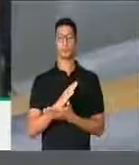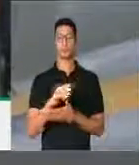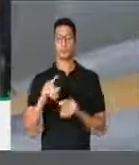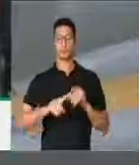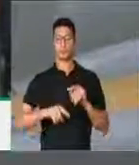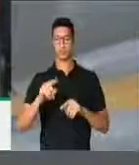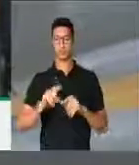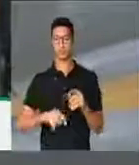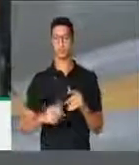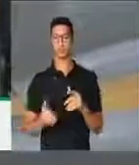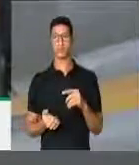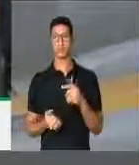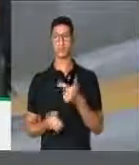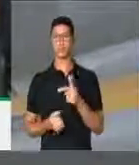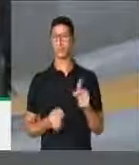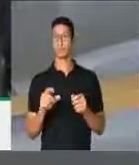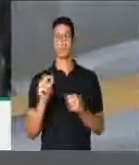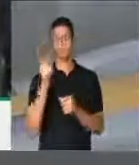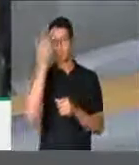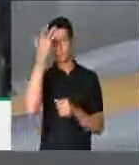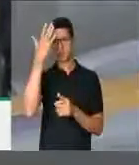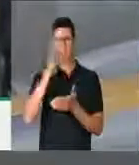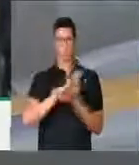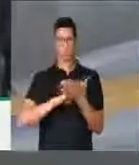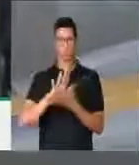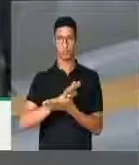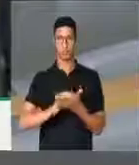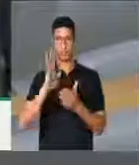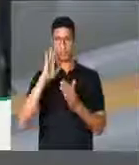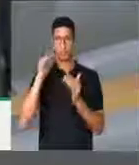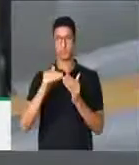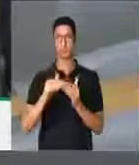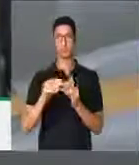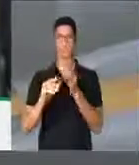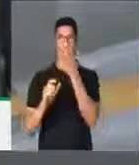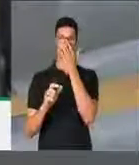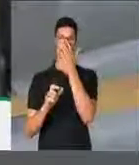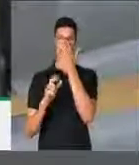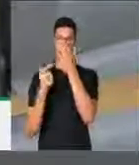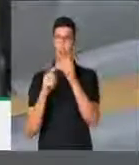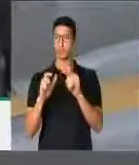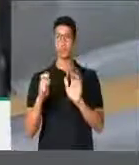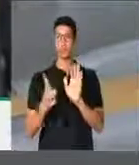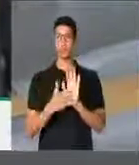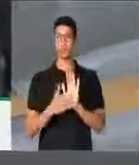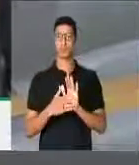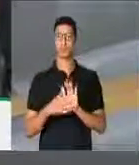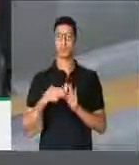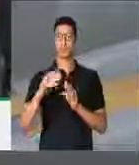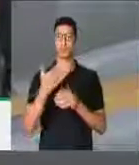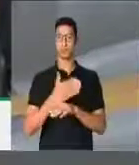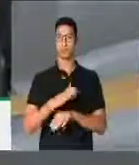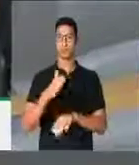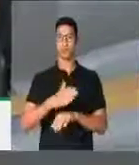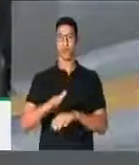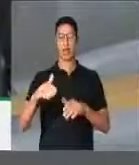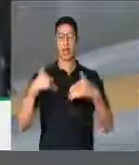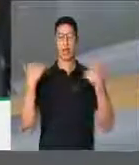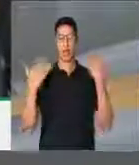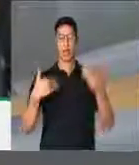dessa matéria. Não foi fácil convencer que não se trata de um trem da